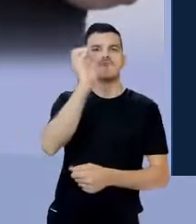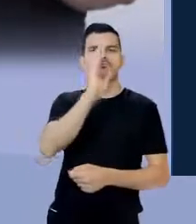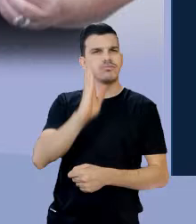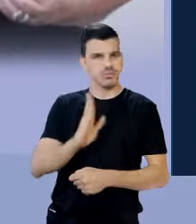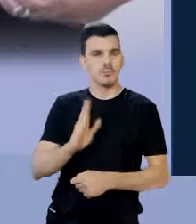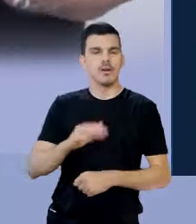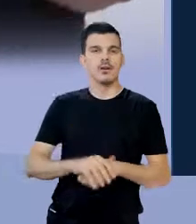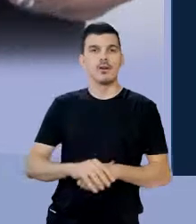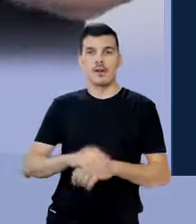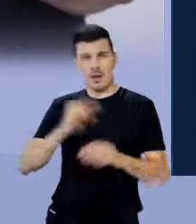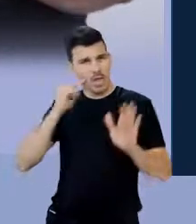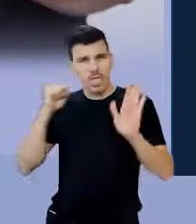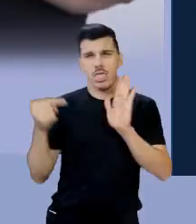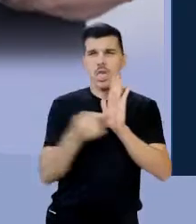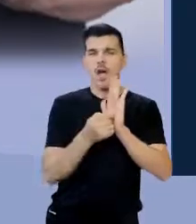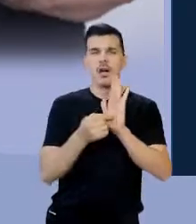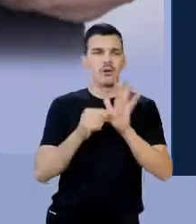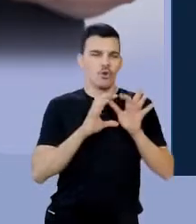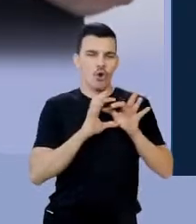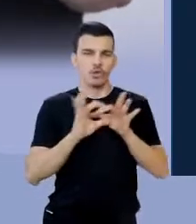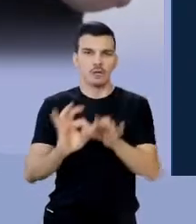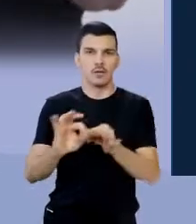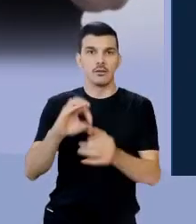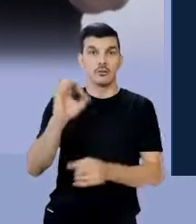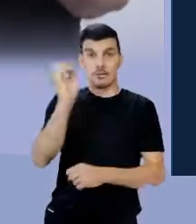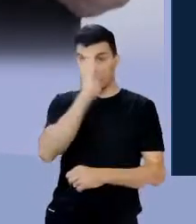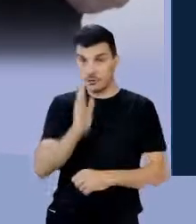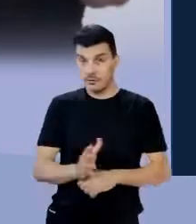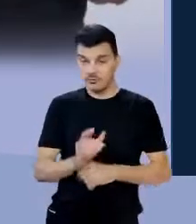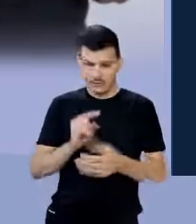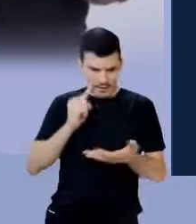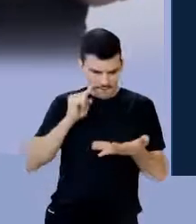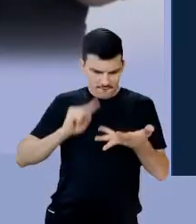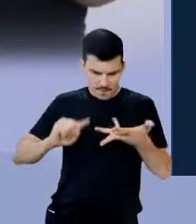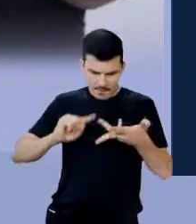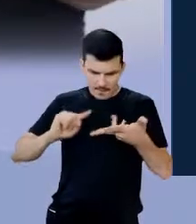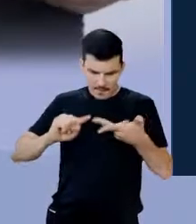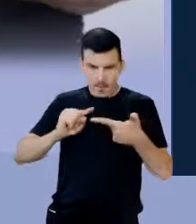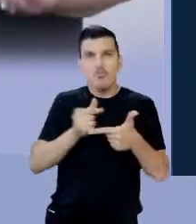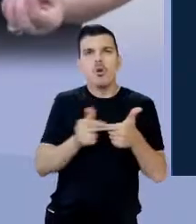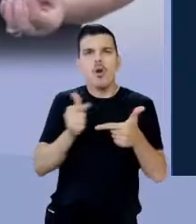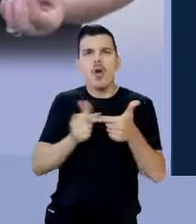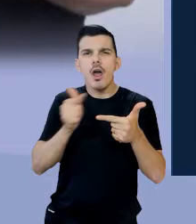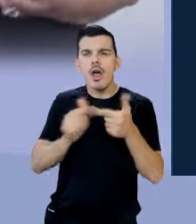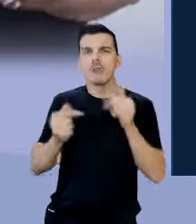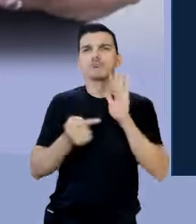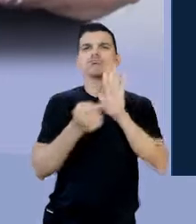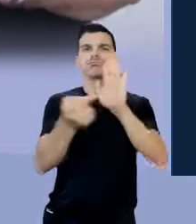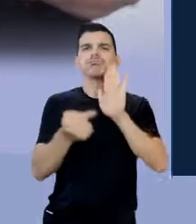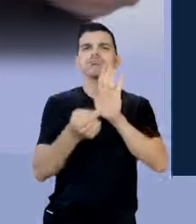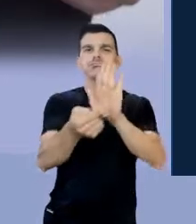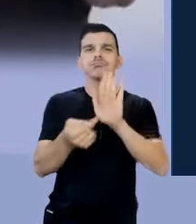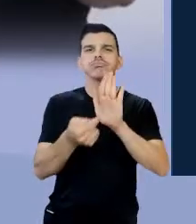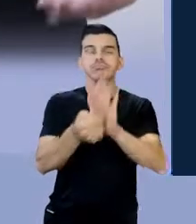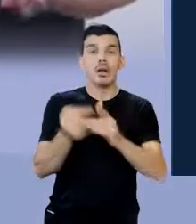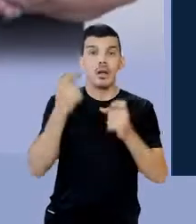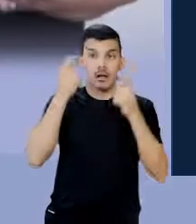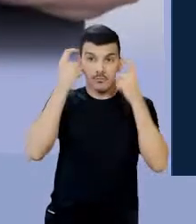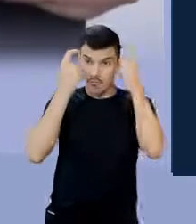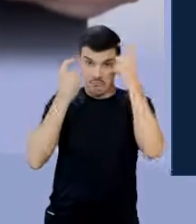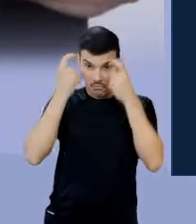realidade brasileira, a realidade nacional, e, a partir dos problemas contemporâneos que eram mostrados,